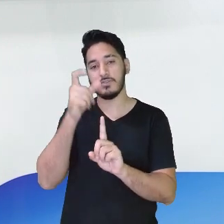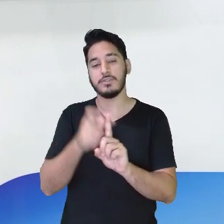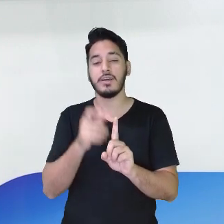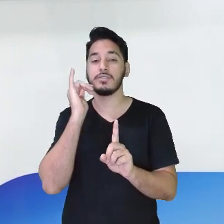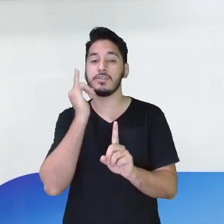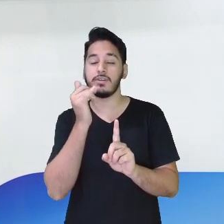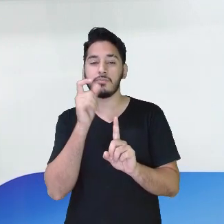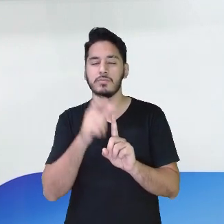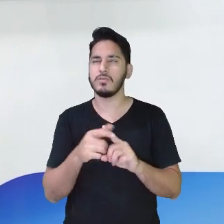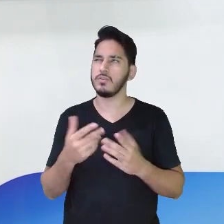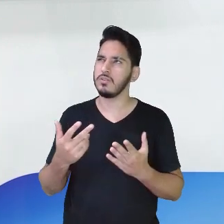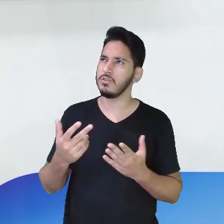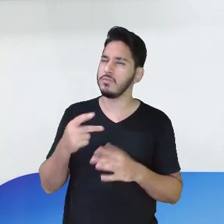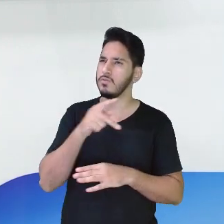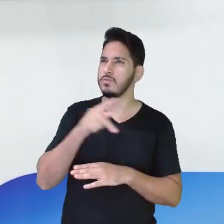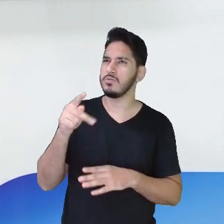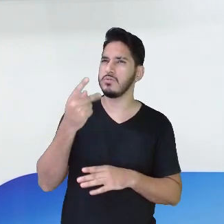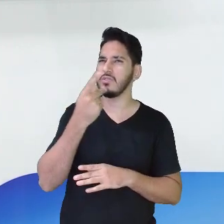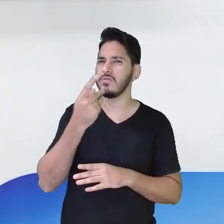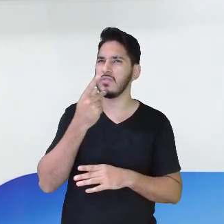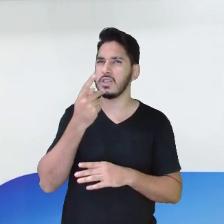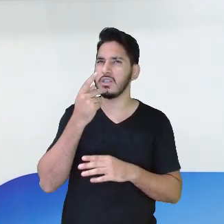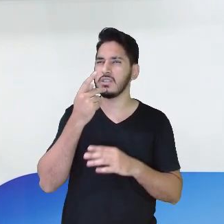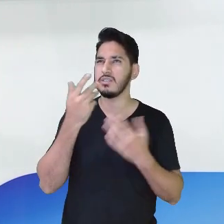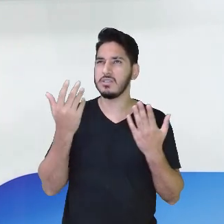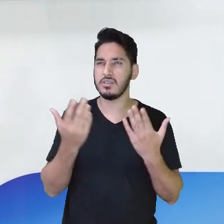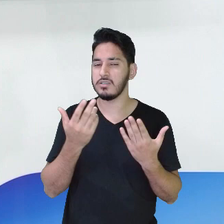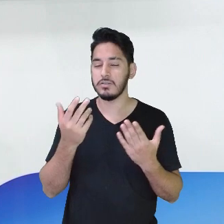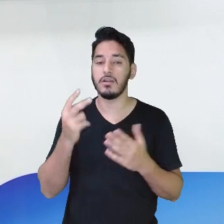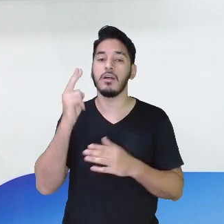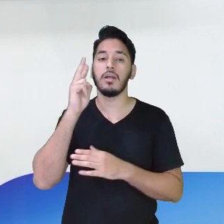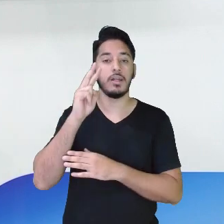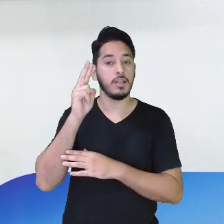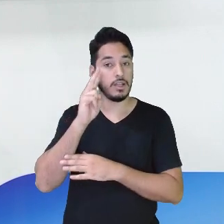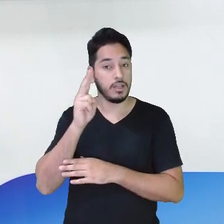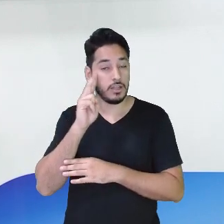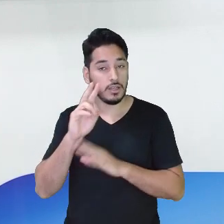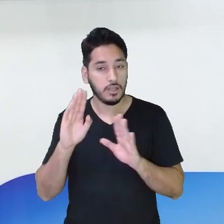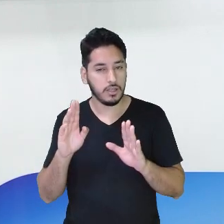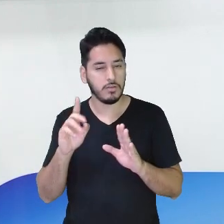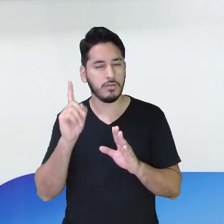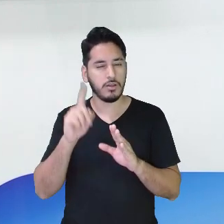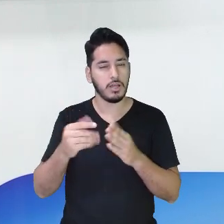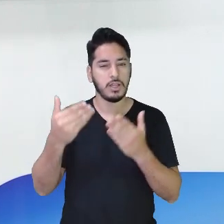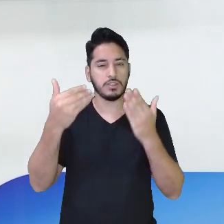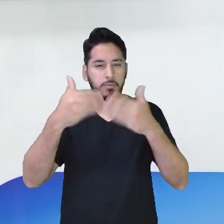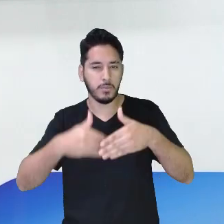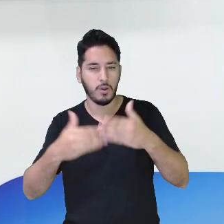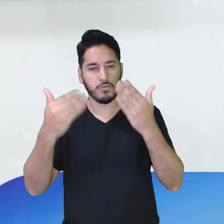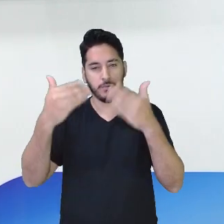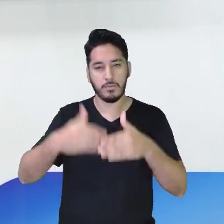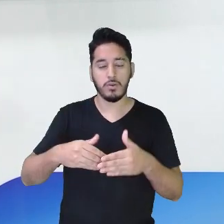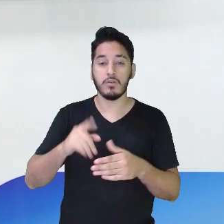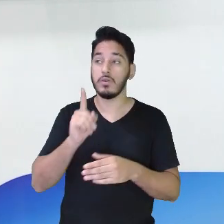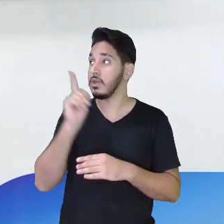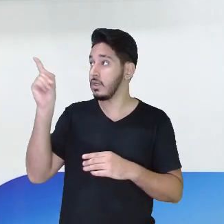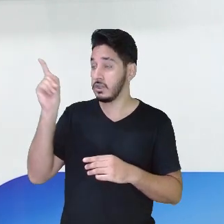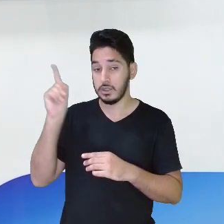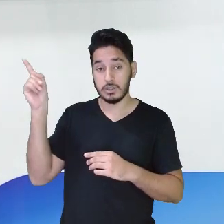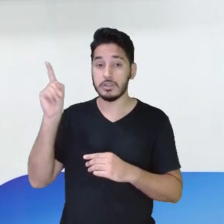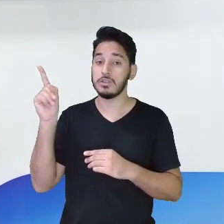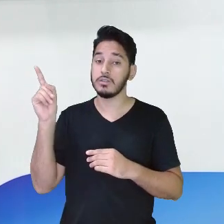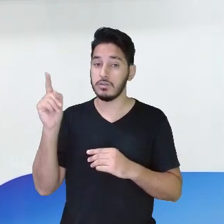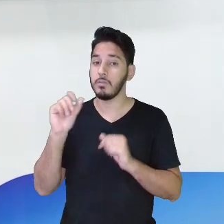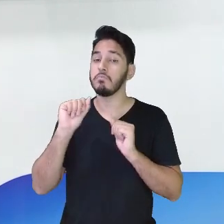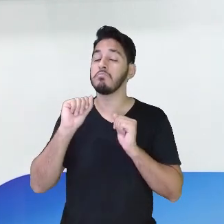personagem. Professora, por que a senhora está dando tanta ênfase? Lembra finalzinho de ano, aquelas provinhas externas? Esse tipo de coisa pode